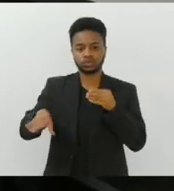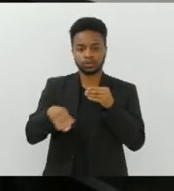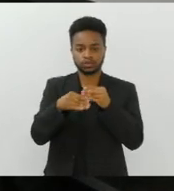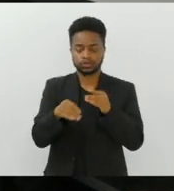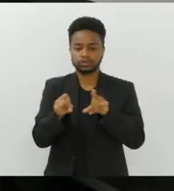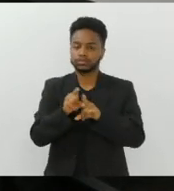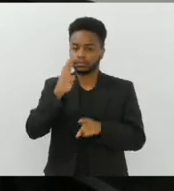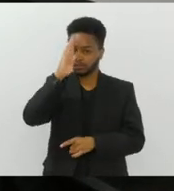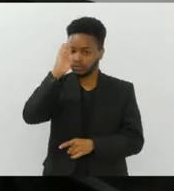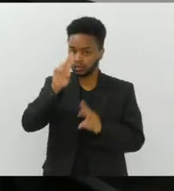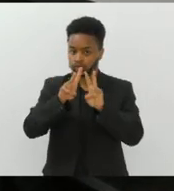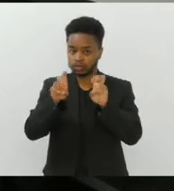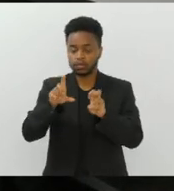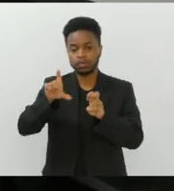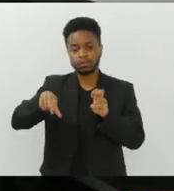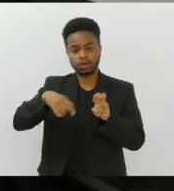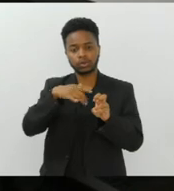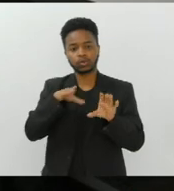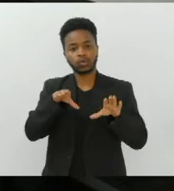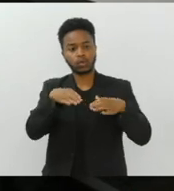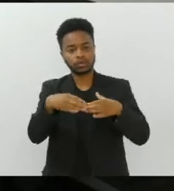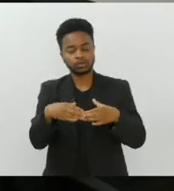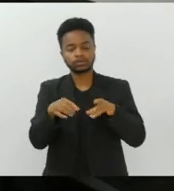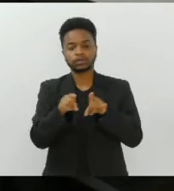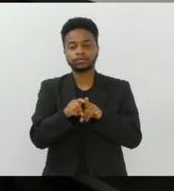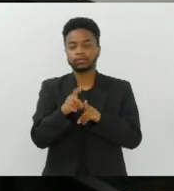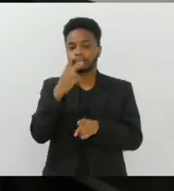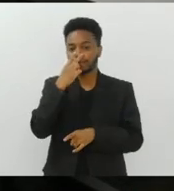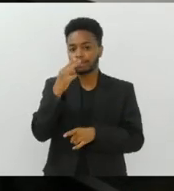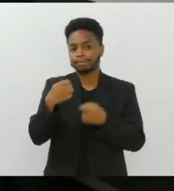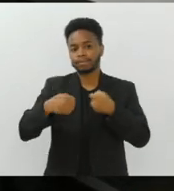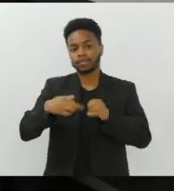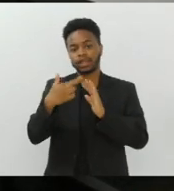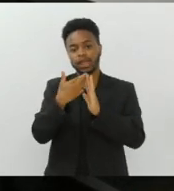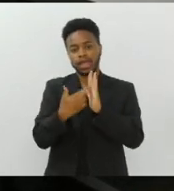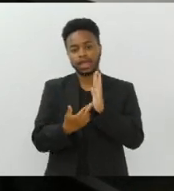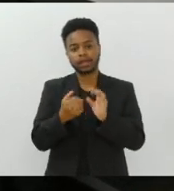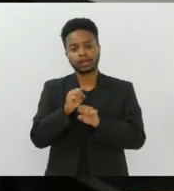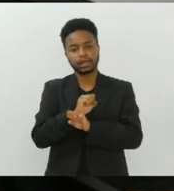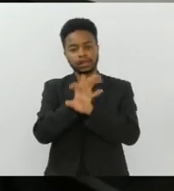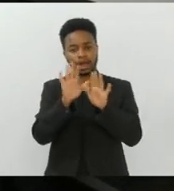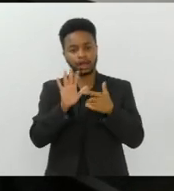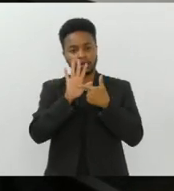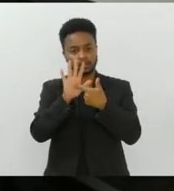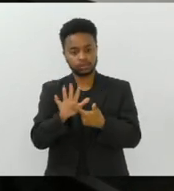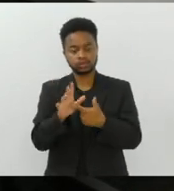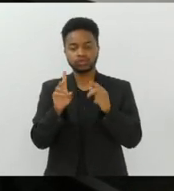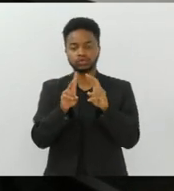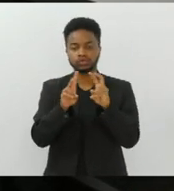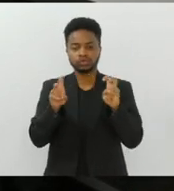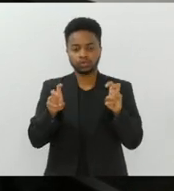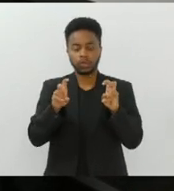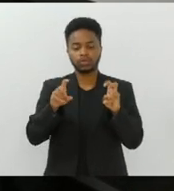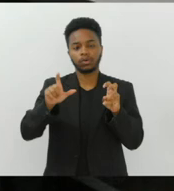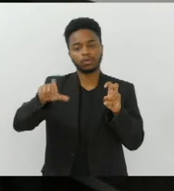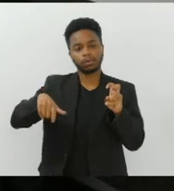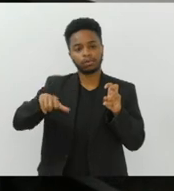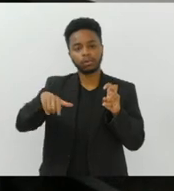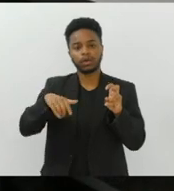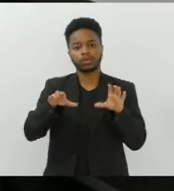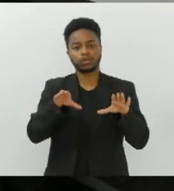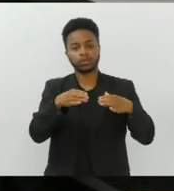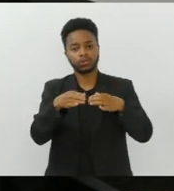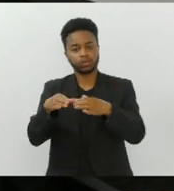aos planos coletivos. Me parece que precisamos de uma regulamentação mais clara também em relação aos planos coletivos, da